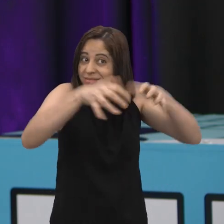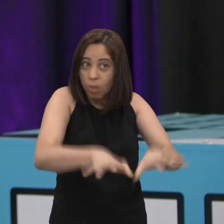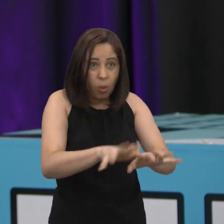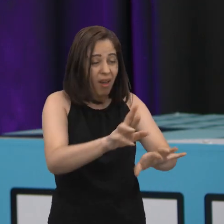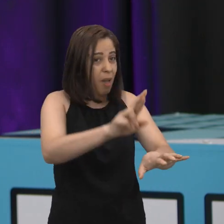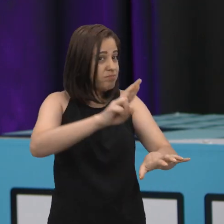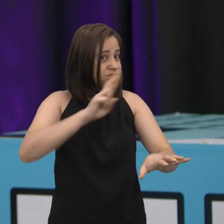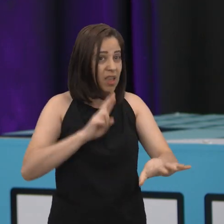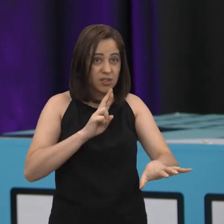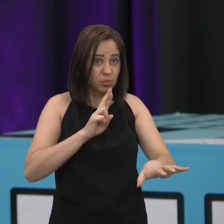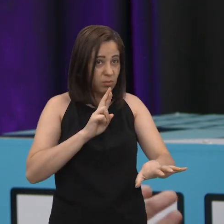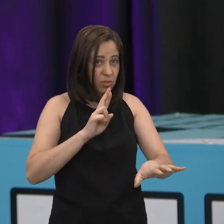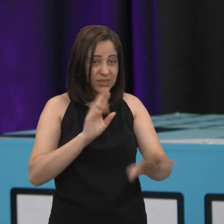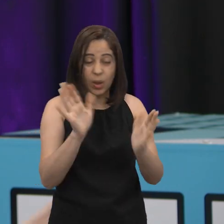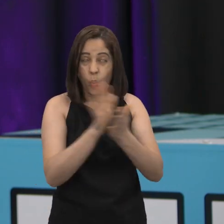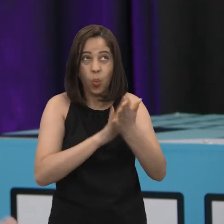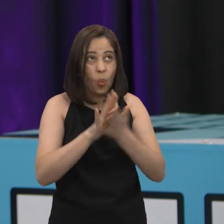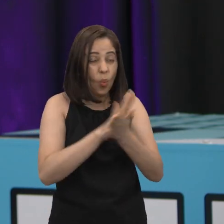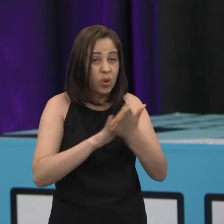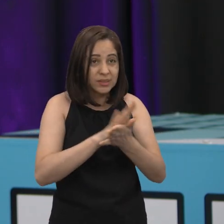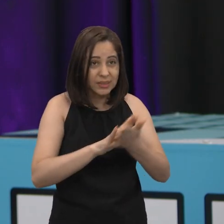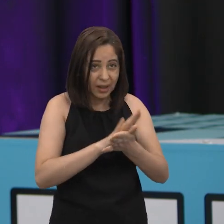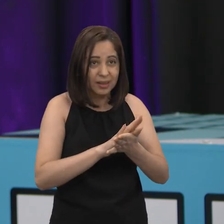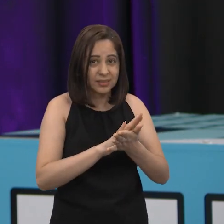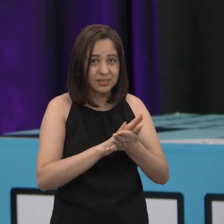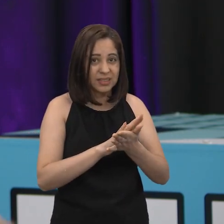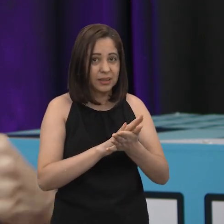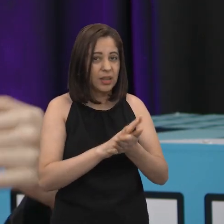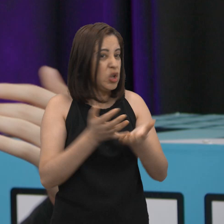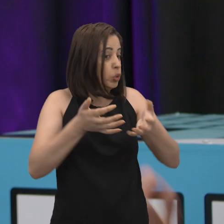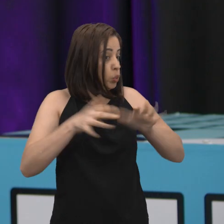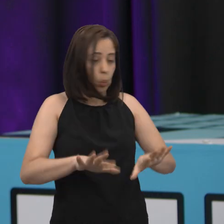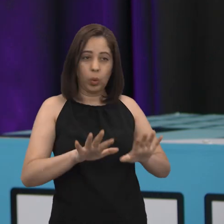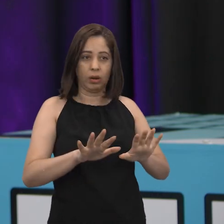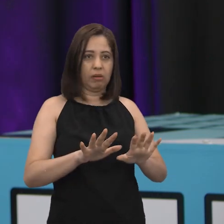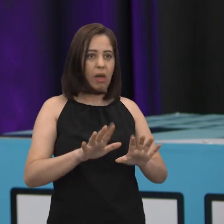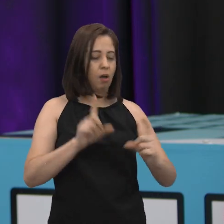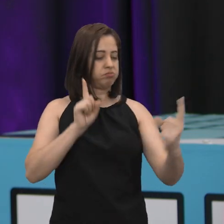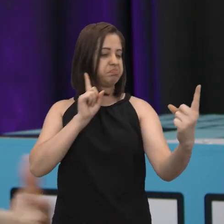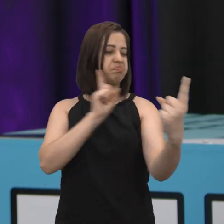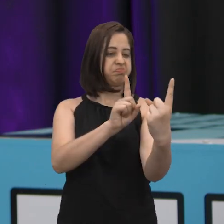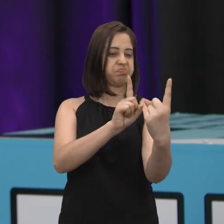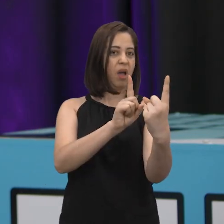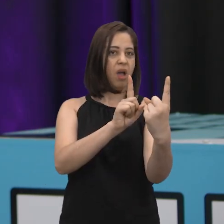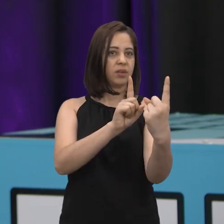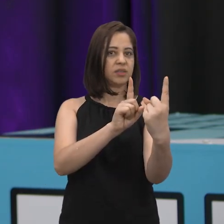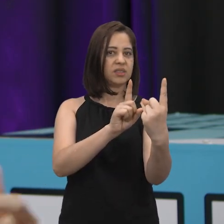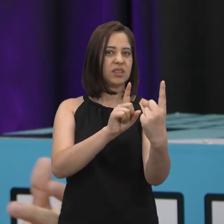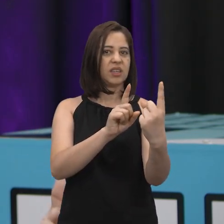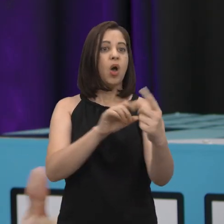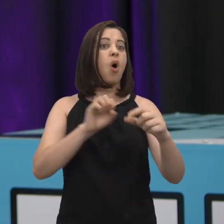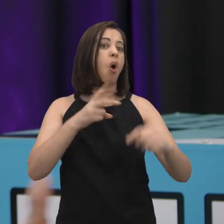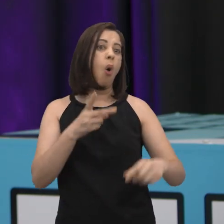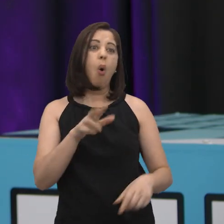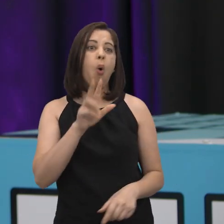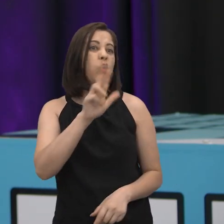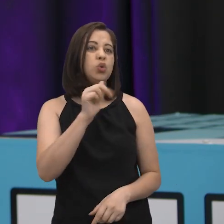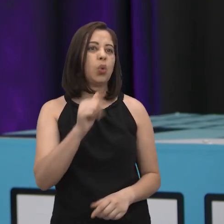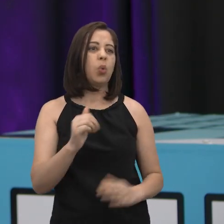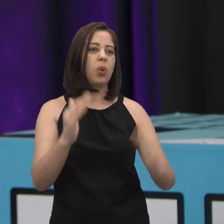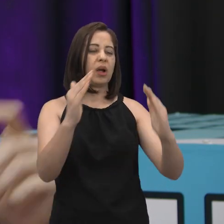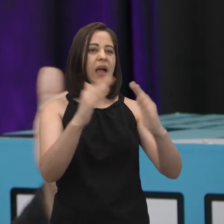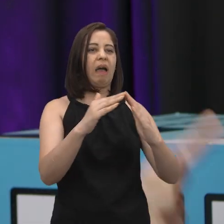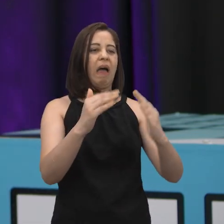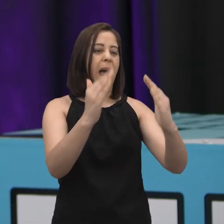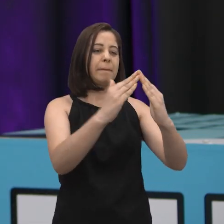fato não teve o jeito da pesquisa ser respondida, que a pessoa não quer, né, por algum motivo, ou a pessoa não se encontra nunca no